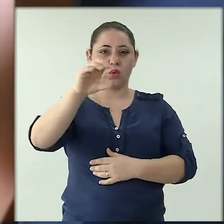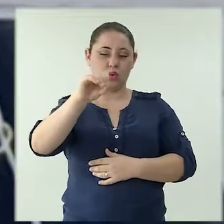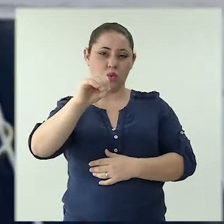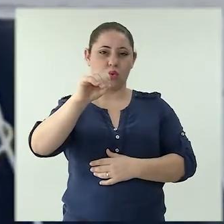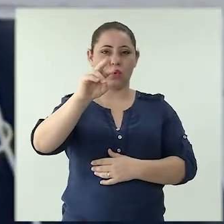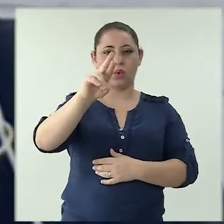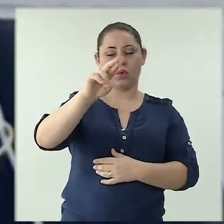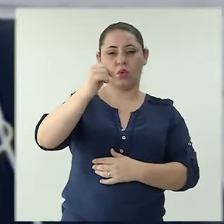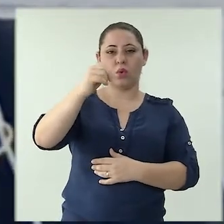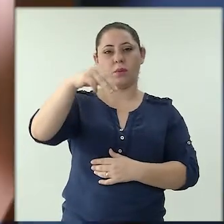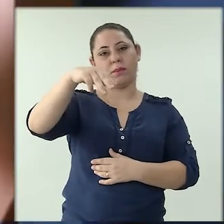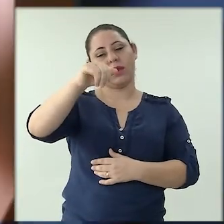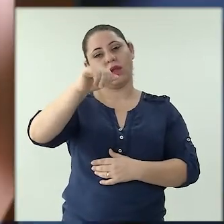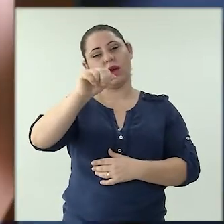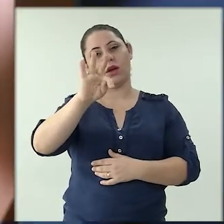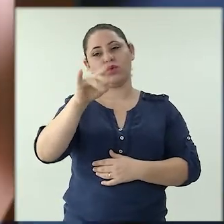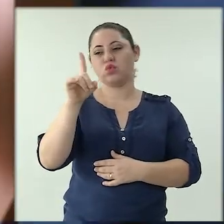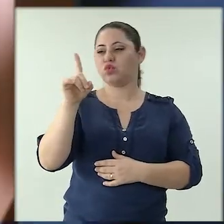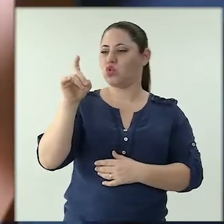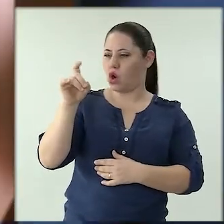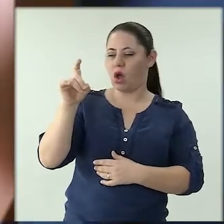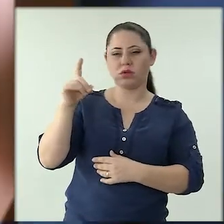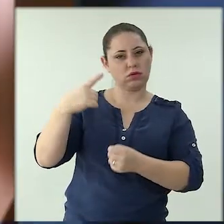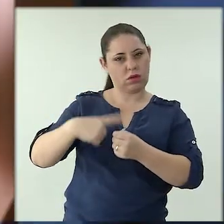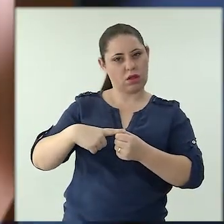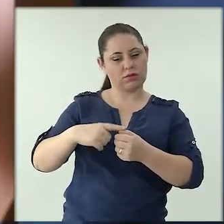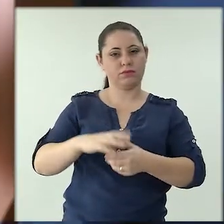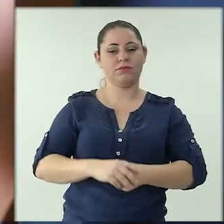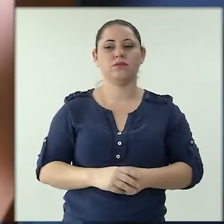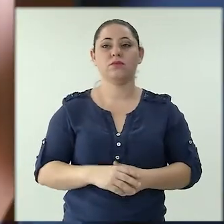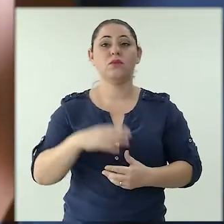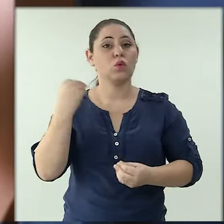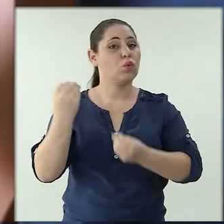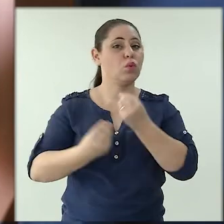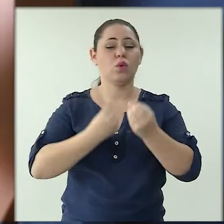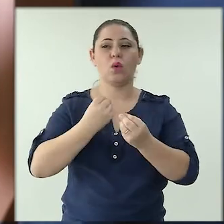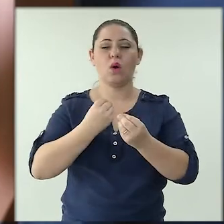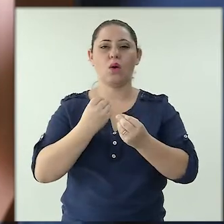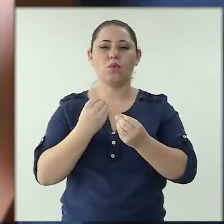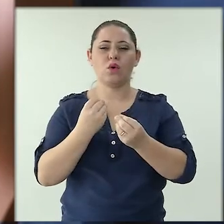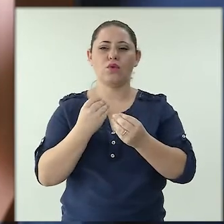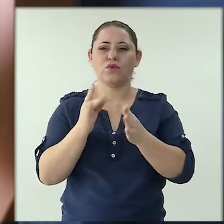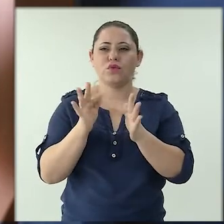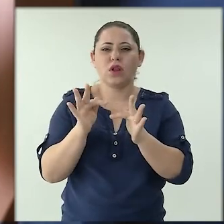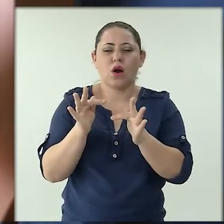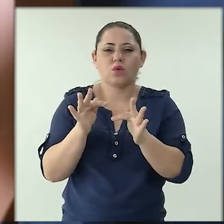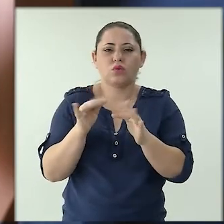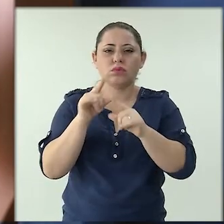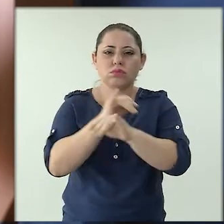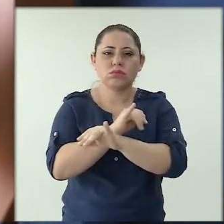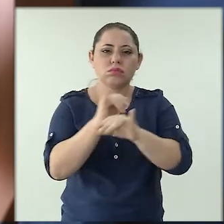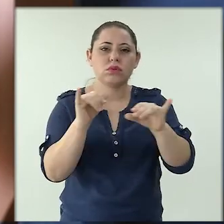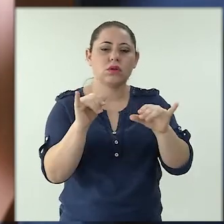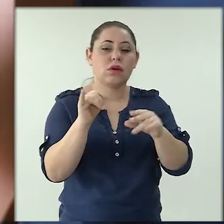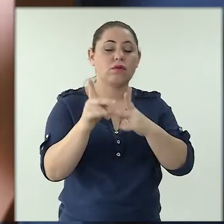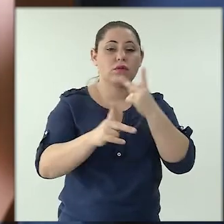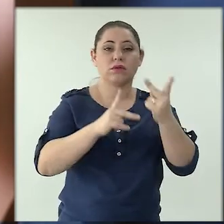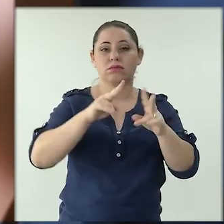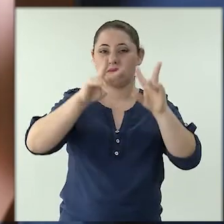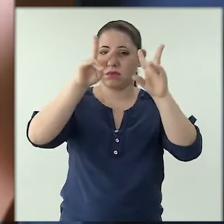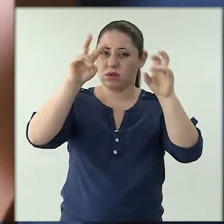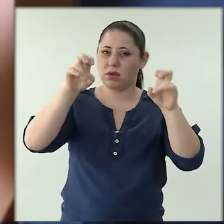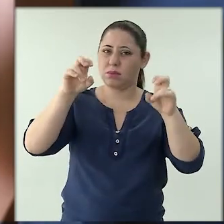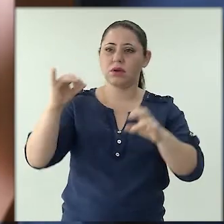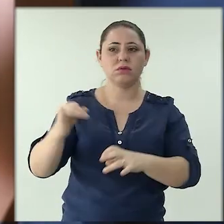Bruno Romiato, fala com a gente direto de Dourados. Então, Bruno, como a gente falou no finalzinho do bloco passado, esse é